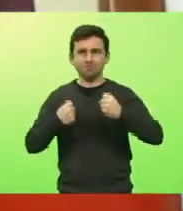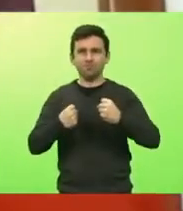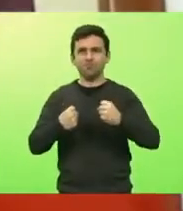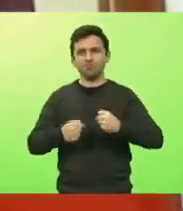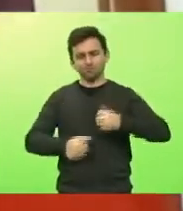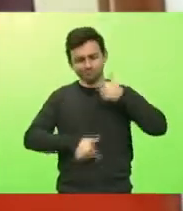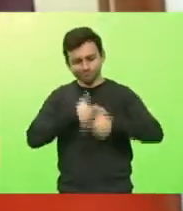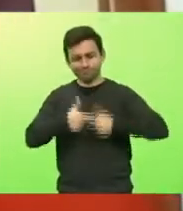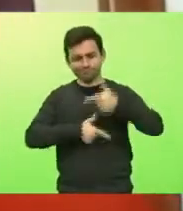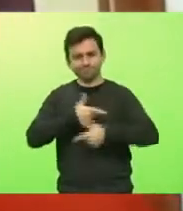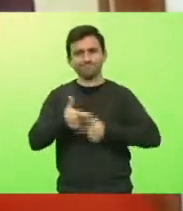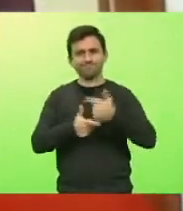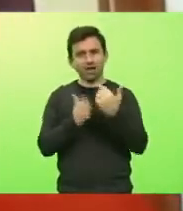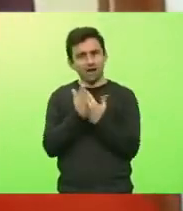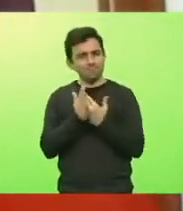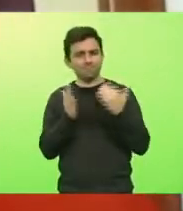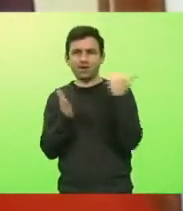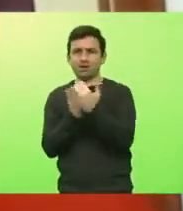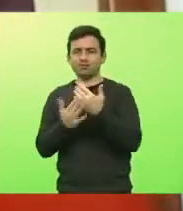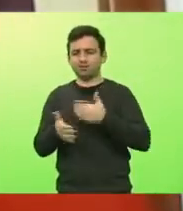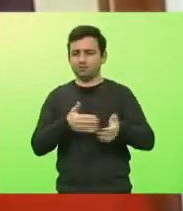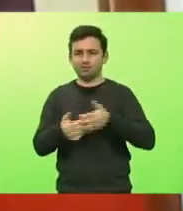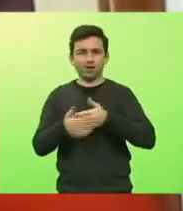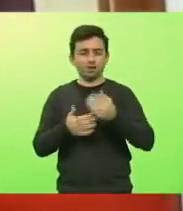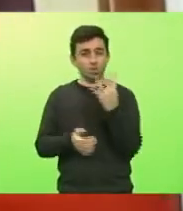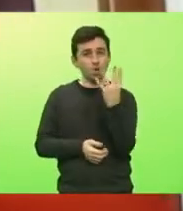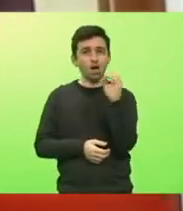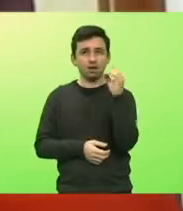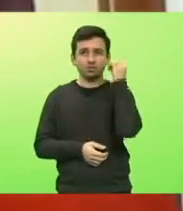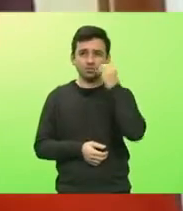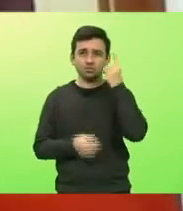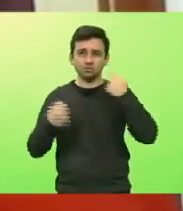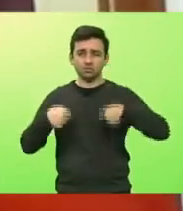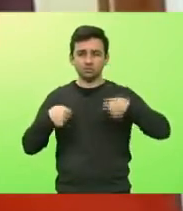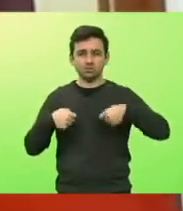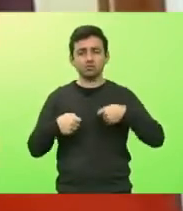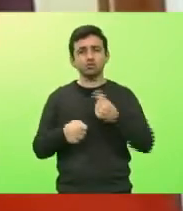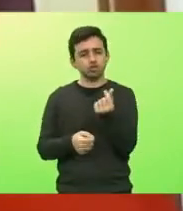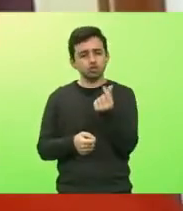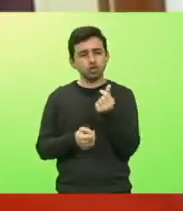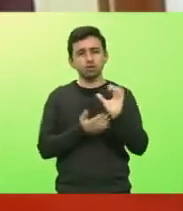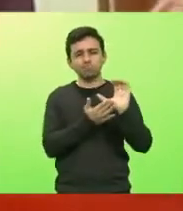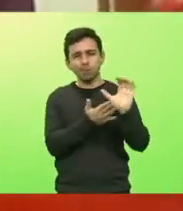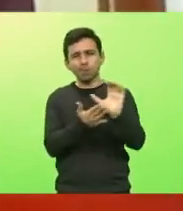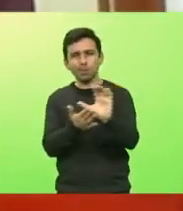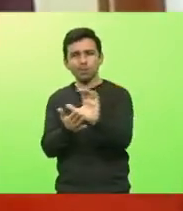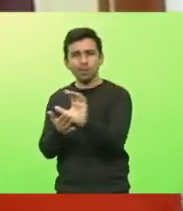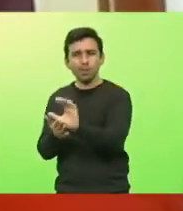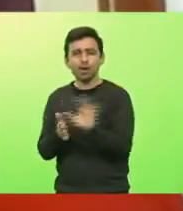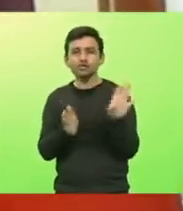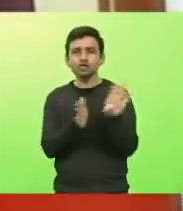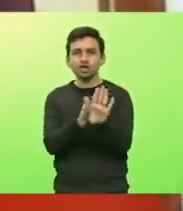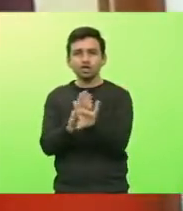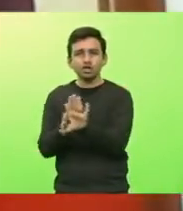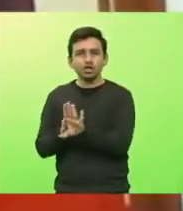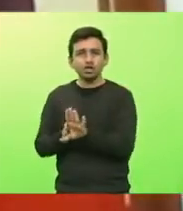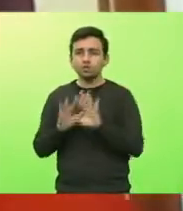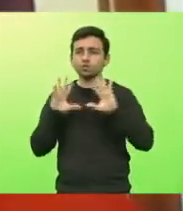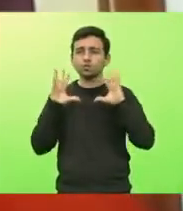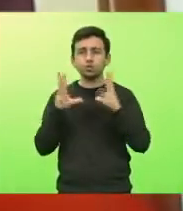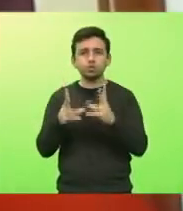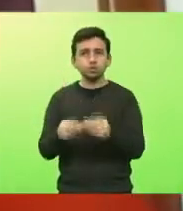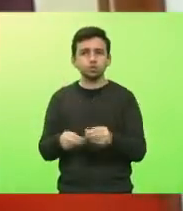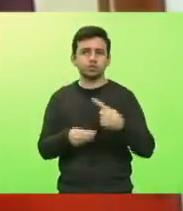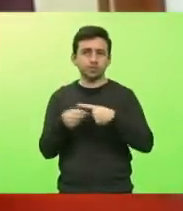independente de sigla partidária, tá? Para que esses recursos cheguem e chegue o mais urgente